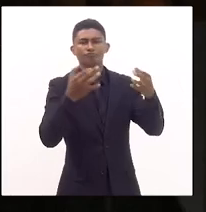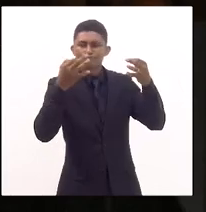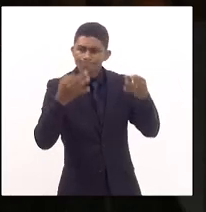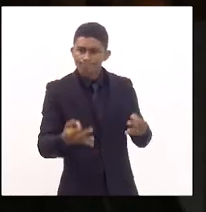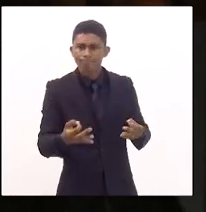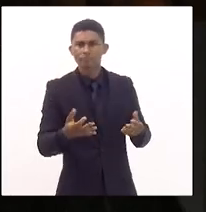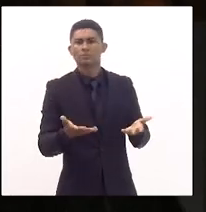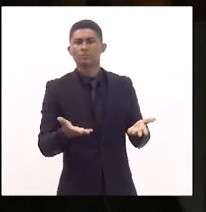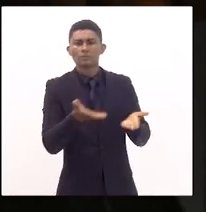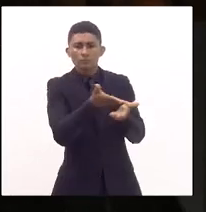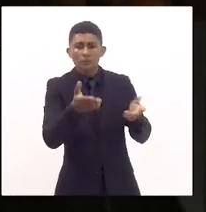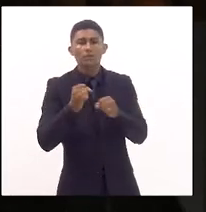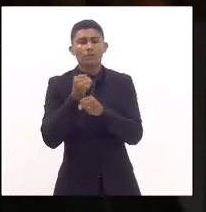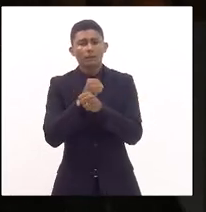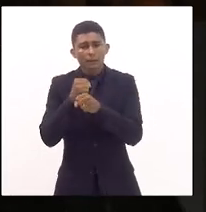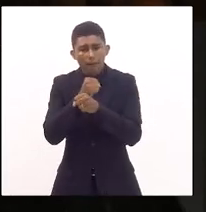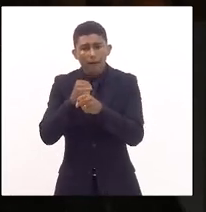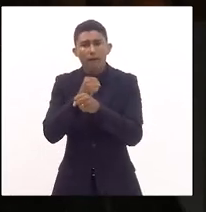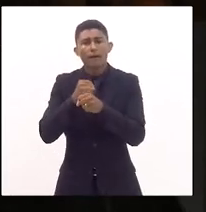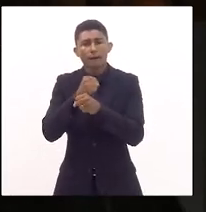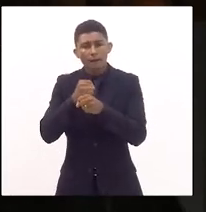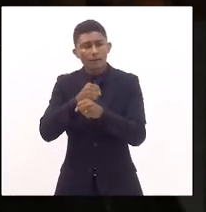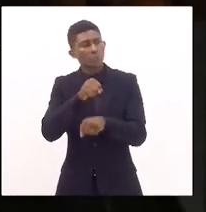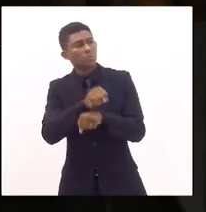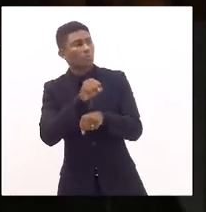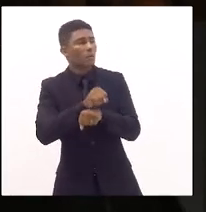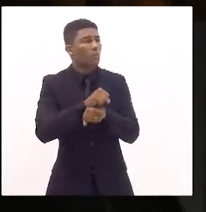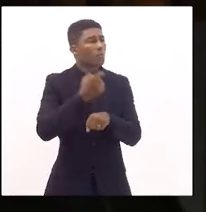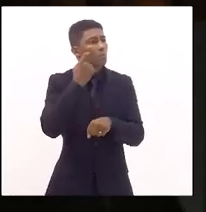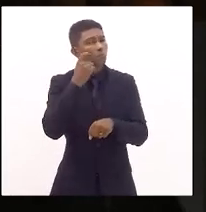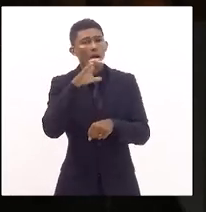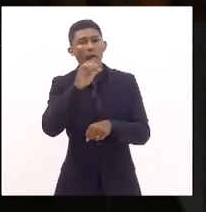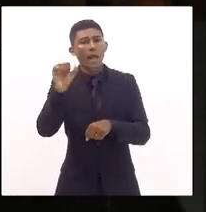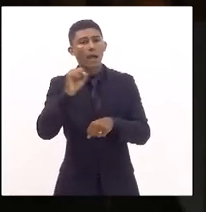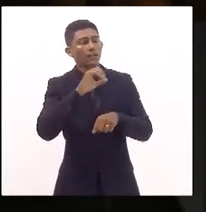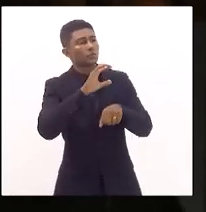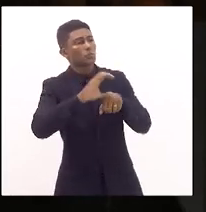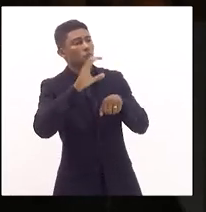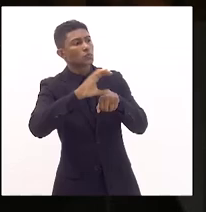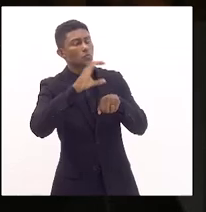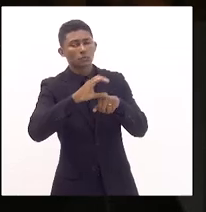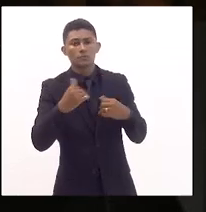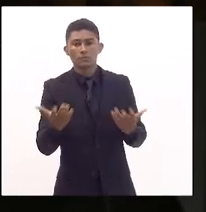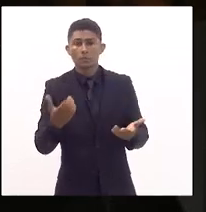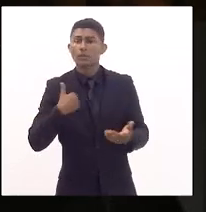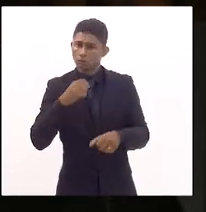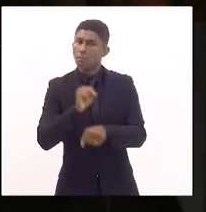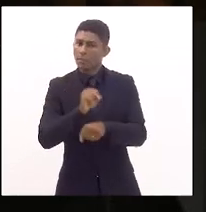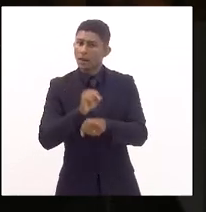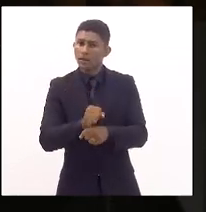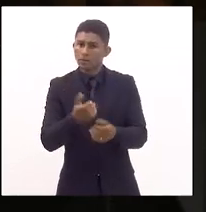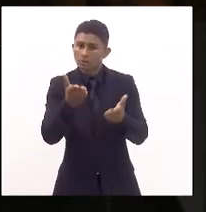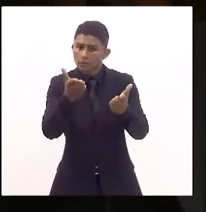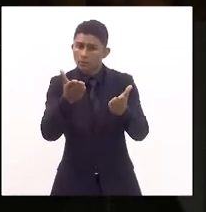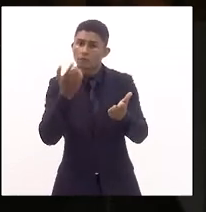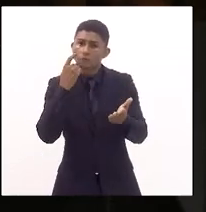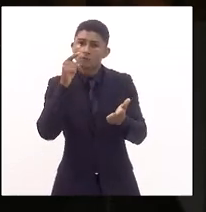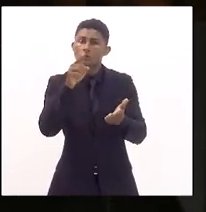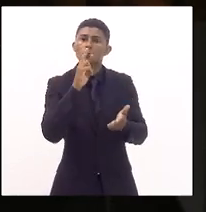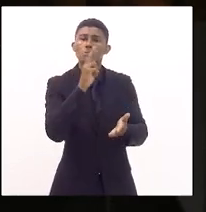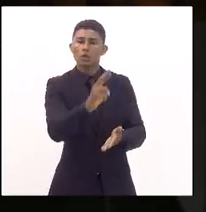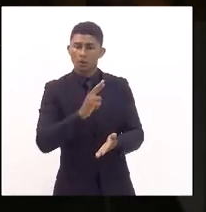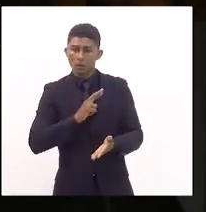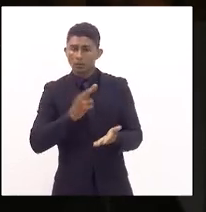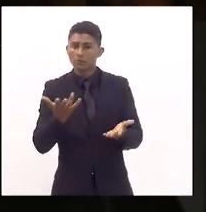eles fazem durante anos e anos esperando pelo CAIS. Somente isso. Estou aguardando, coronel, a sua